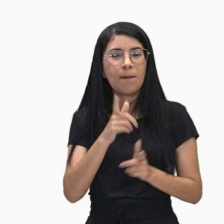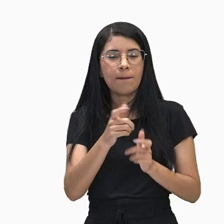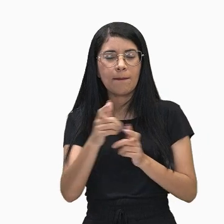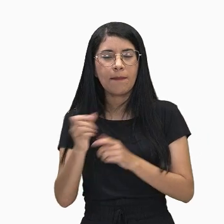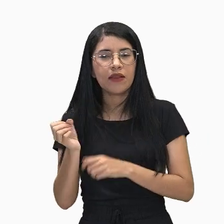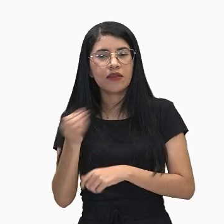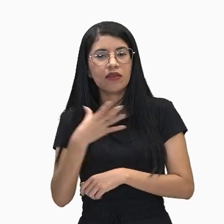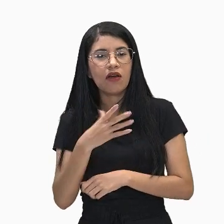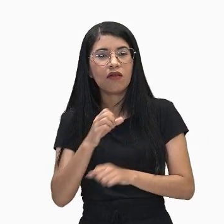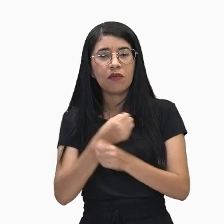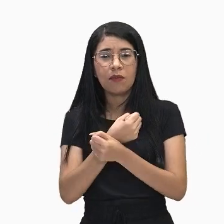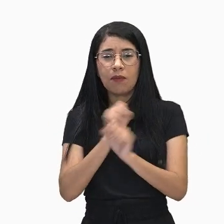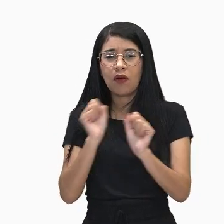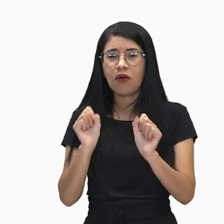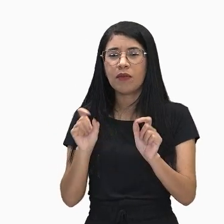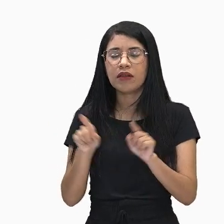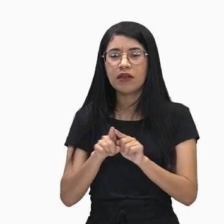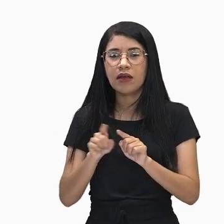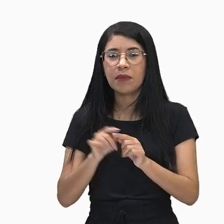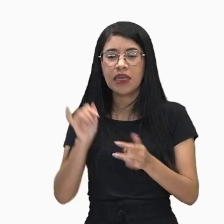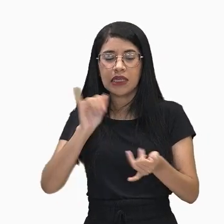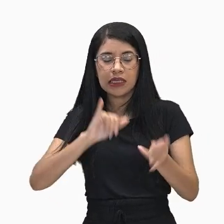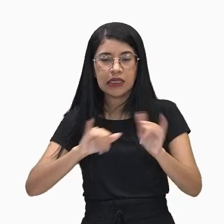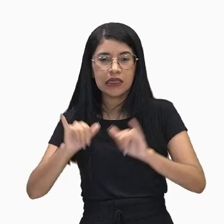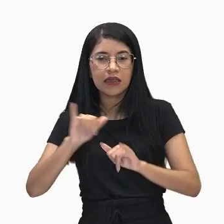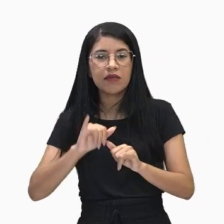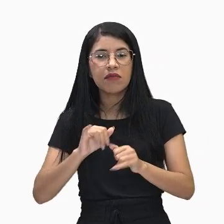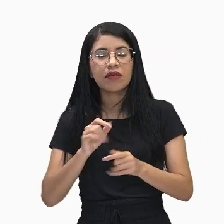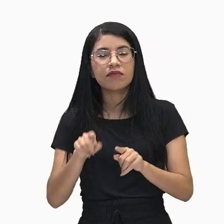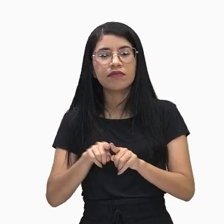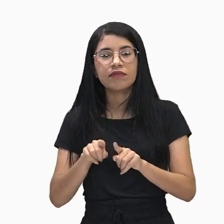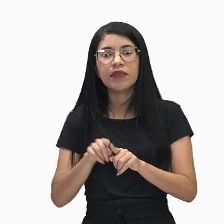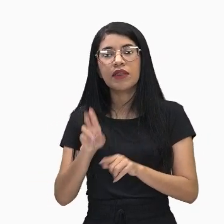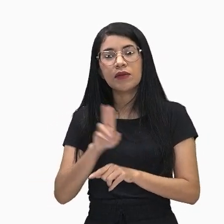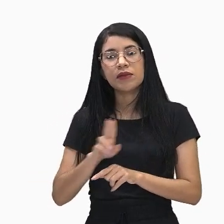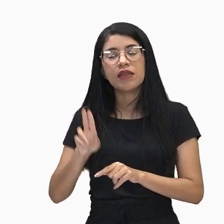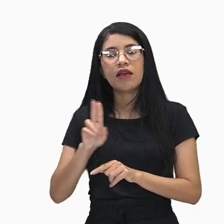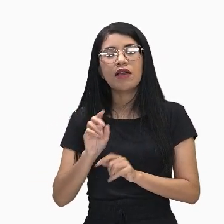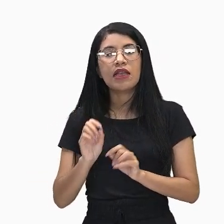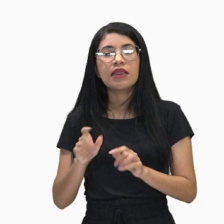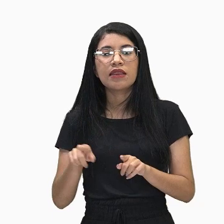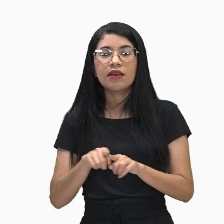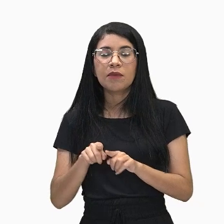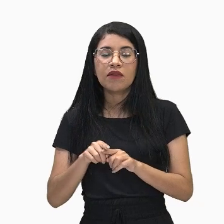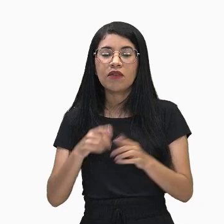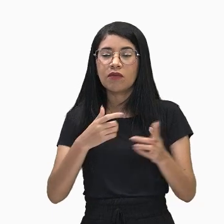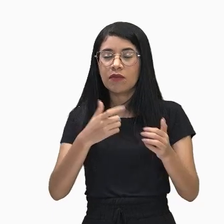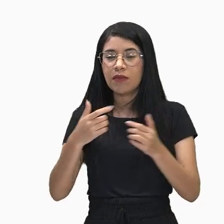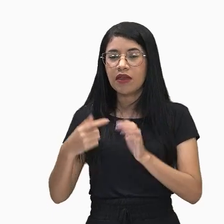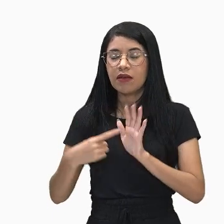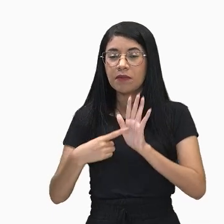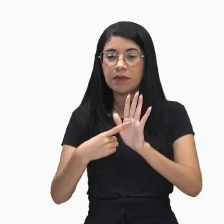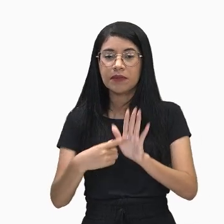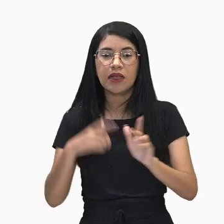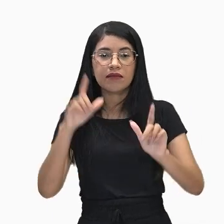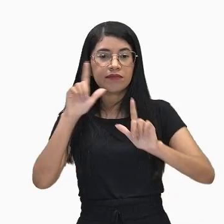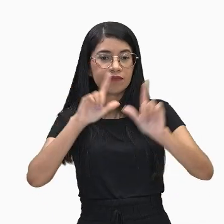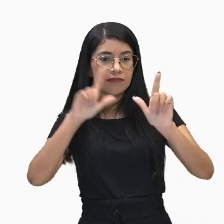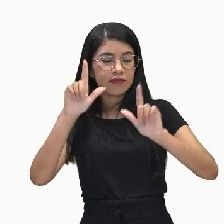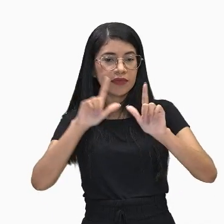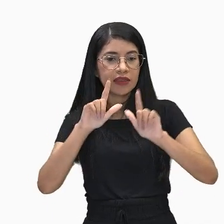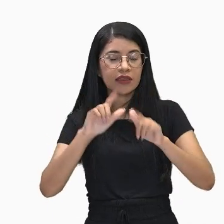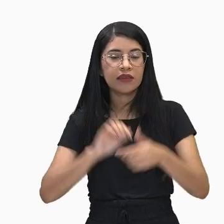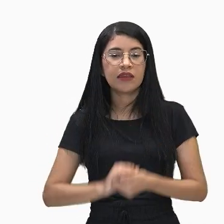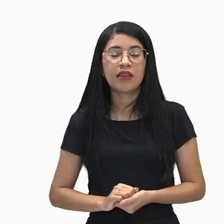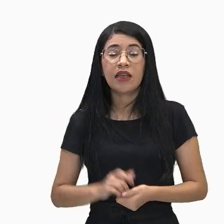que chocaram o mundo, pois foi a primeira guerra transmitida na televisão. Protestos contra a guerra em